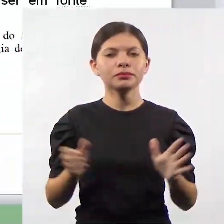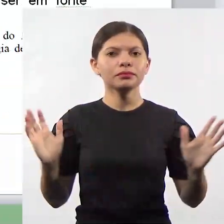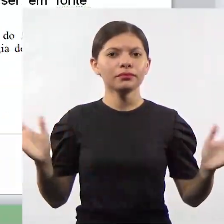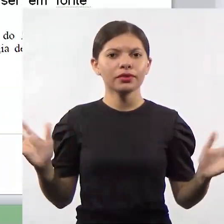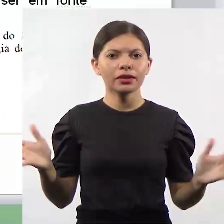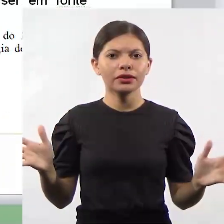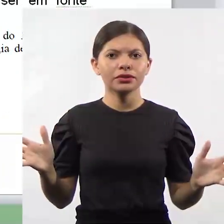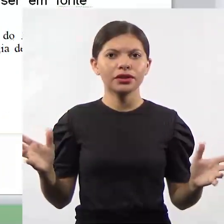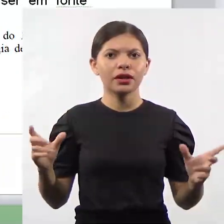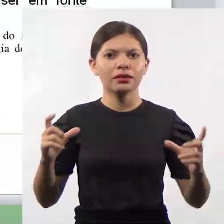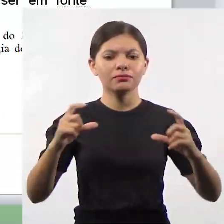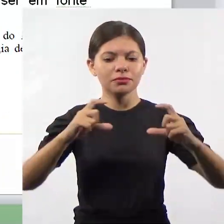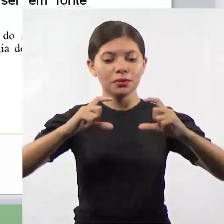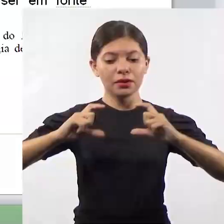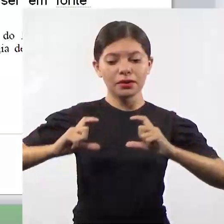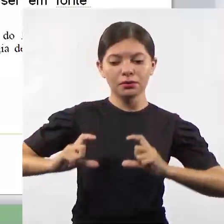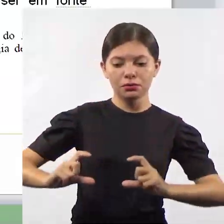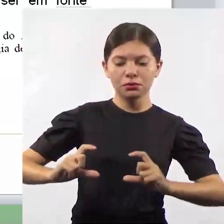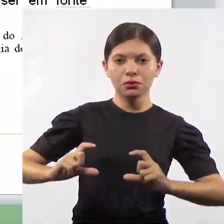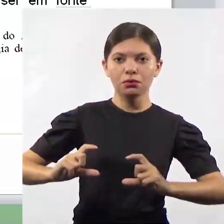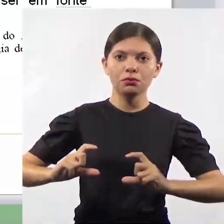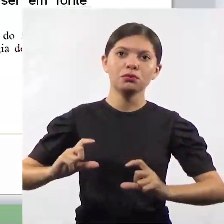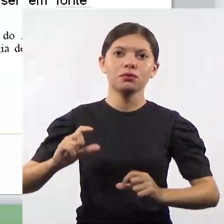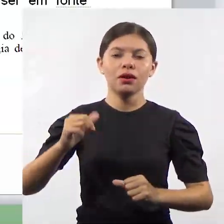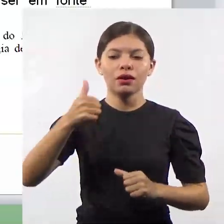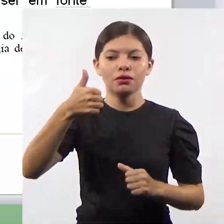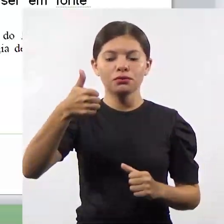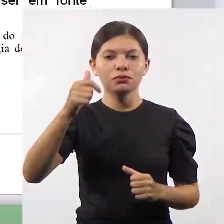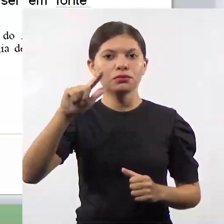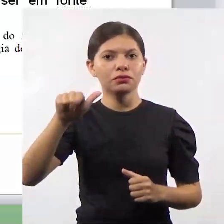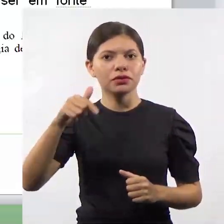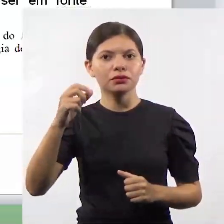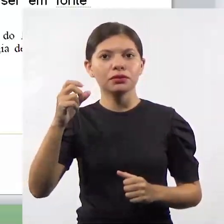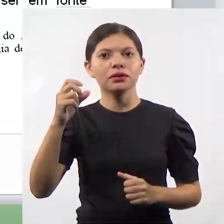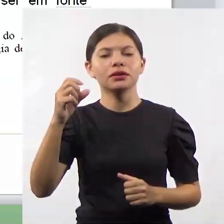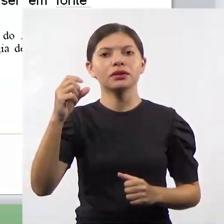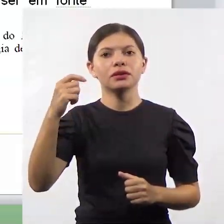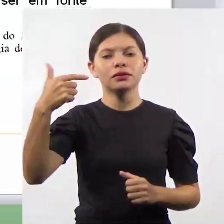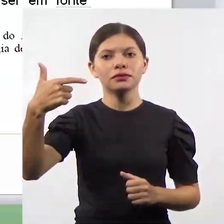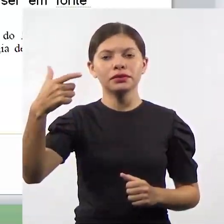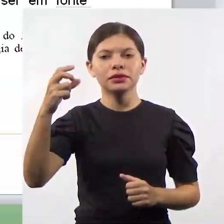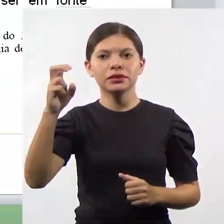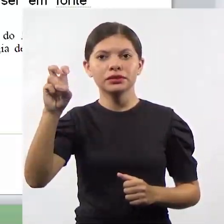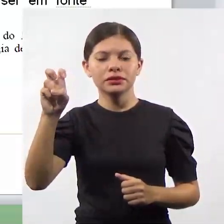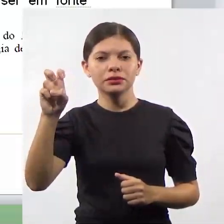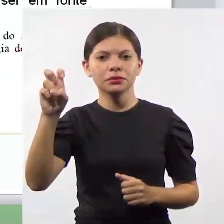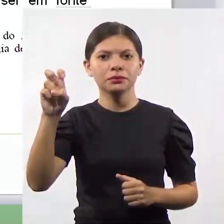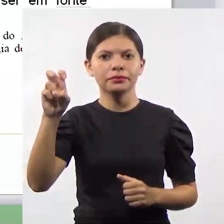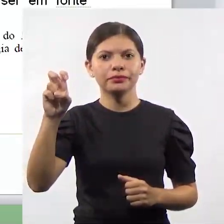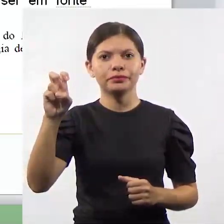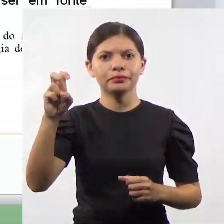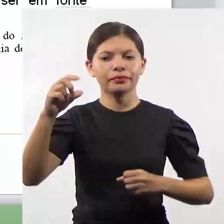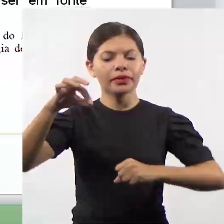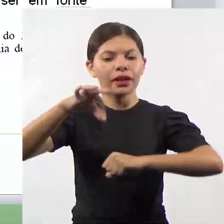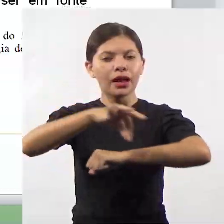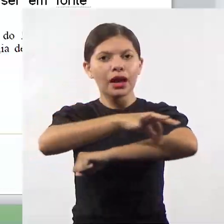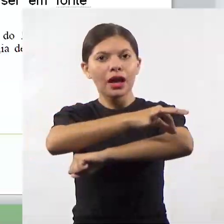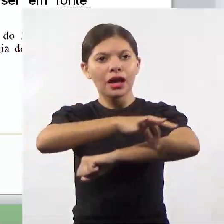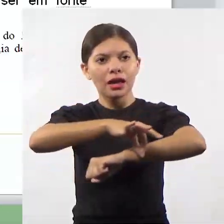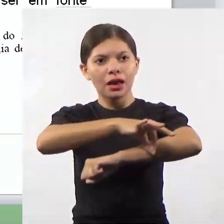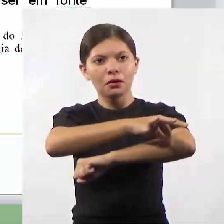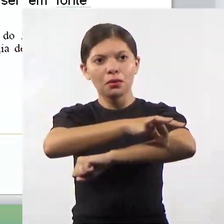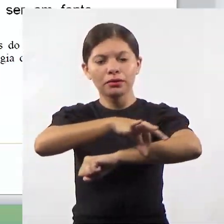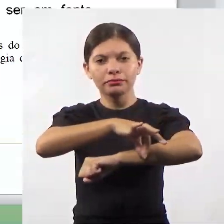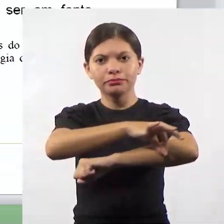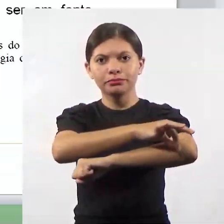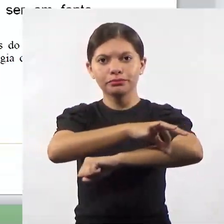já fizemos o recuo que é de 1,25, né? Então configurou, quando a gente faz aqui a exibição da régua, ó, a gente